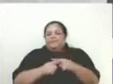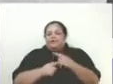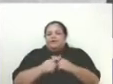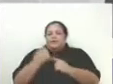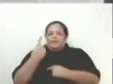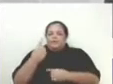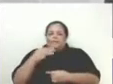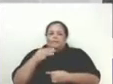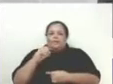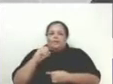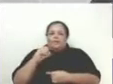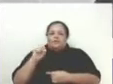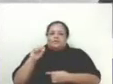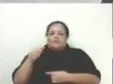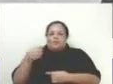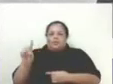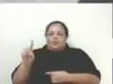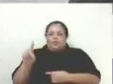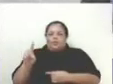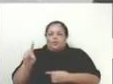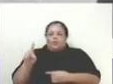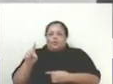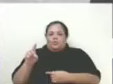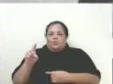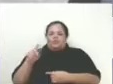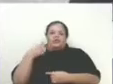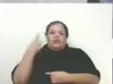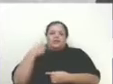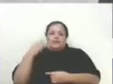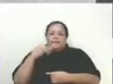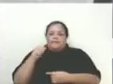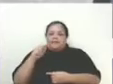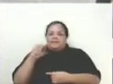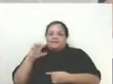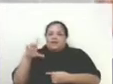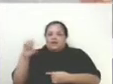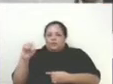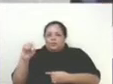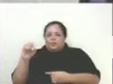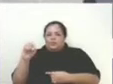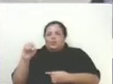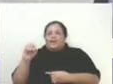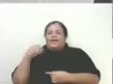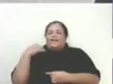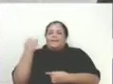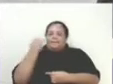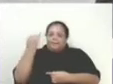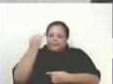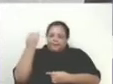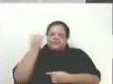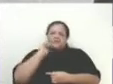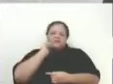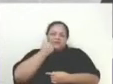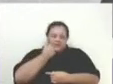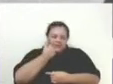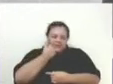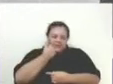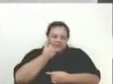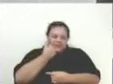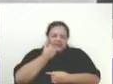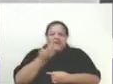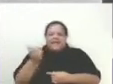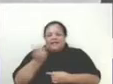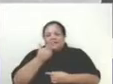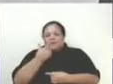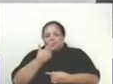estudioso. A gente sabe, sim, da importância da fé, a importância da crença, mas a importância da capacidade que Deus dá para que